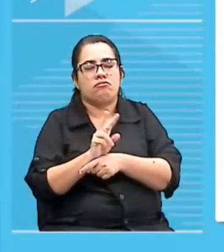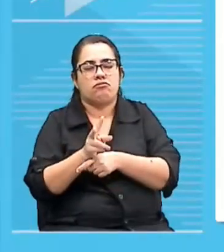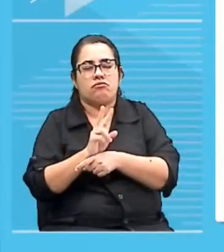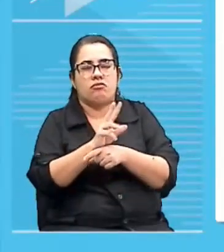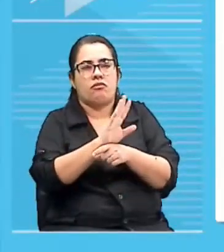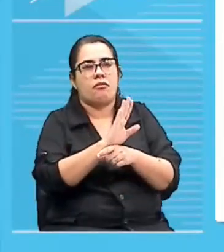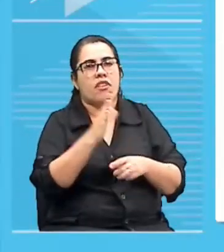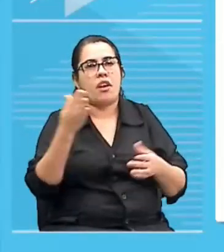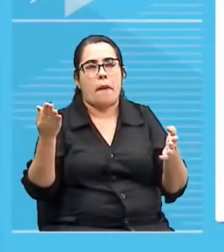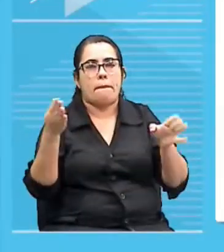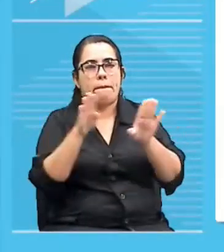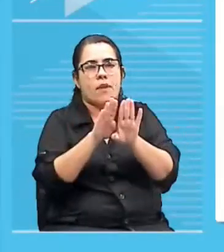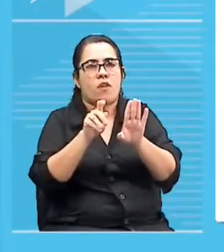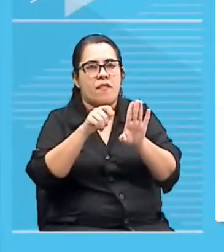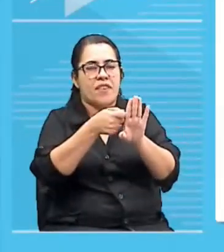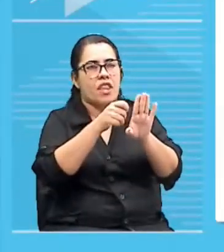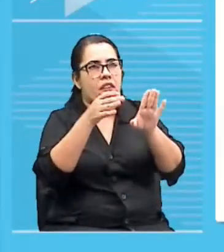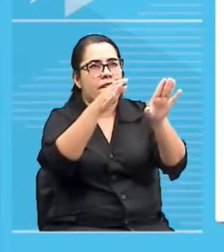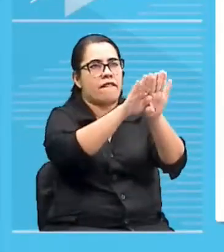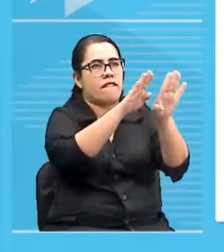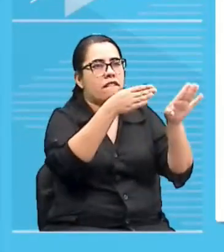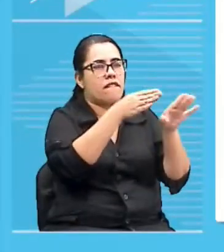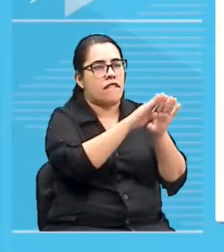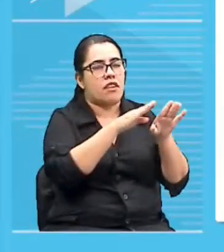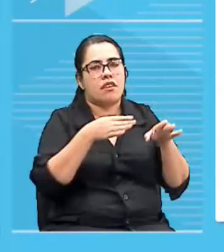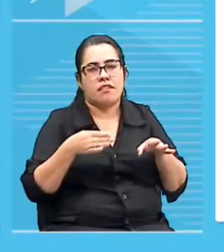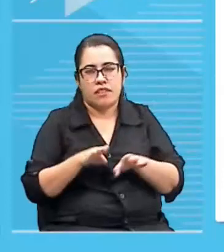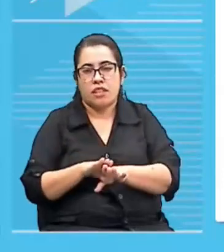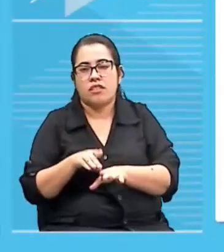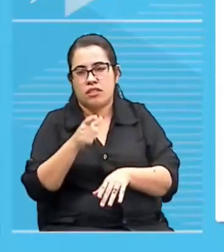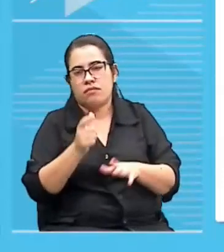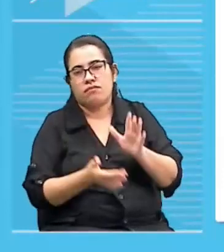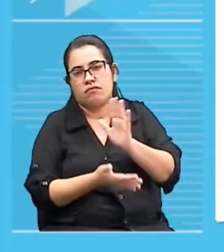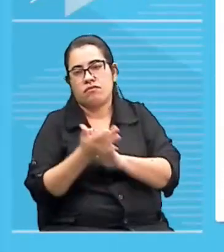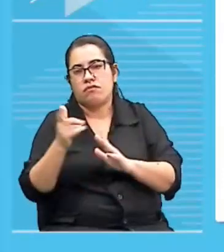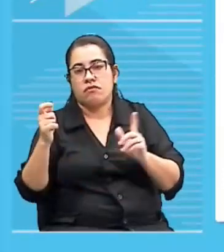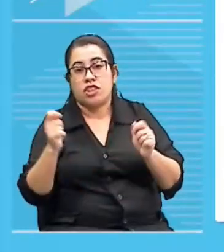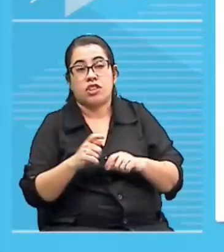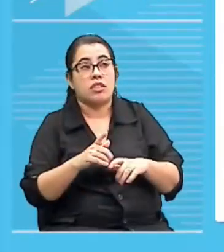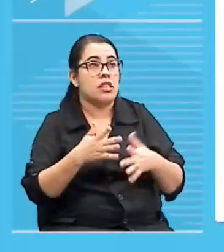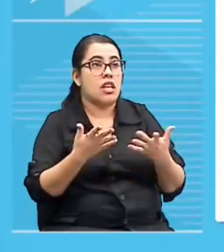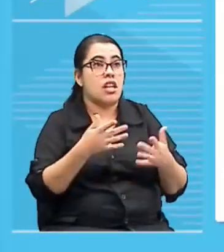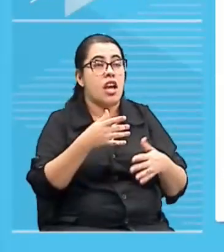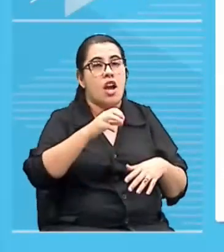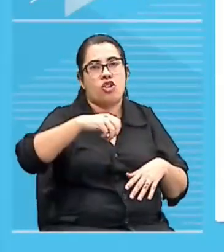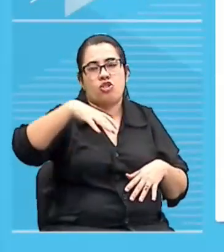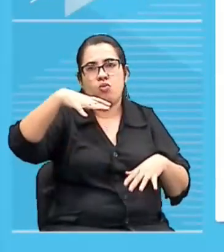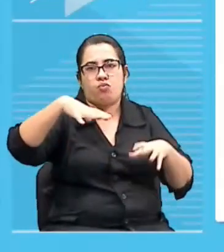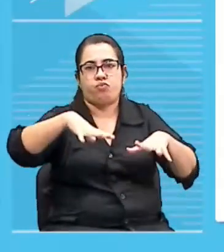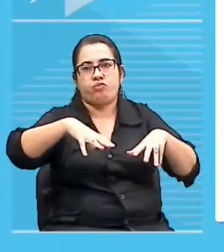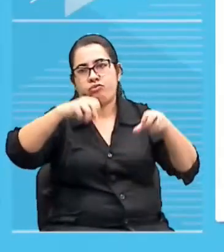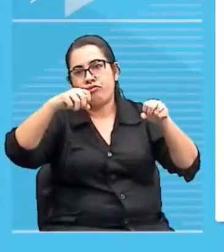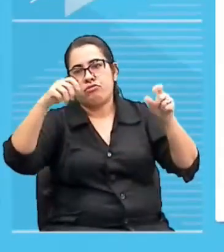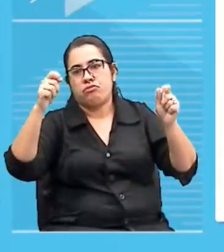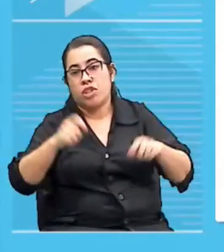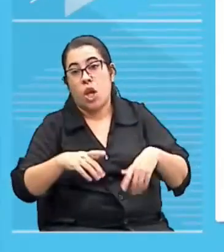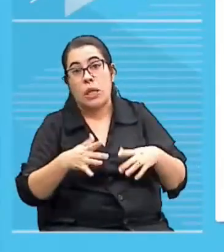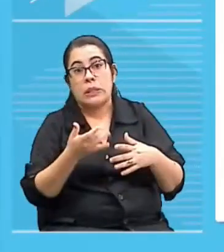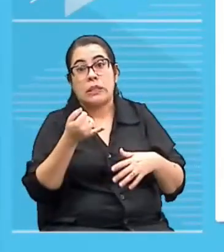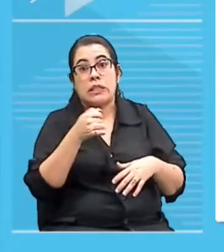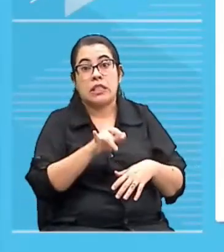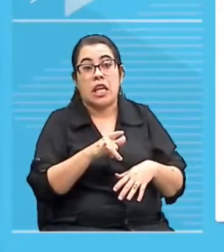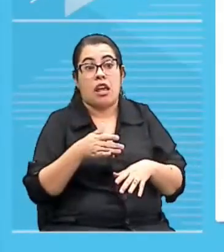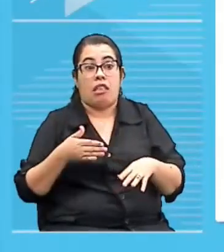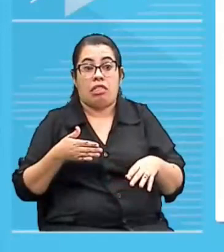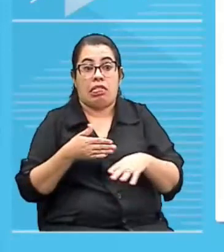as portas estão fechadas quando você viaja, se as luzes estão apagadas, se entrou alguma pessoa